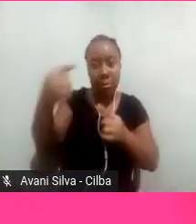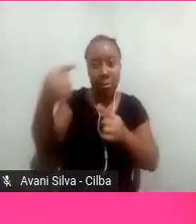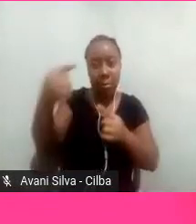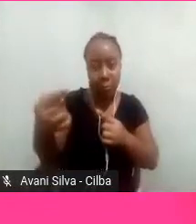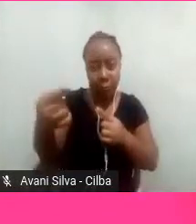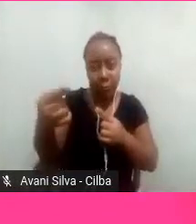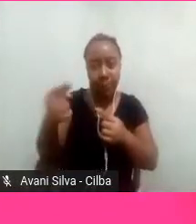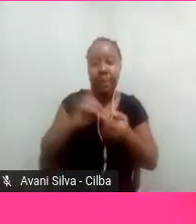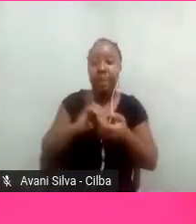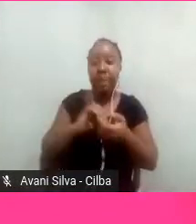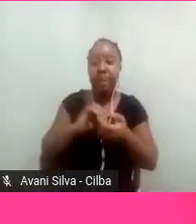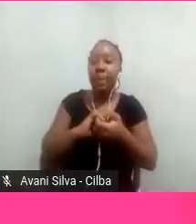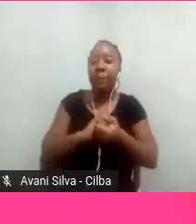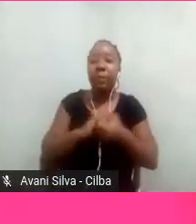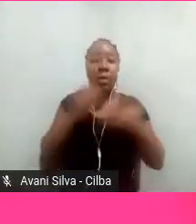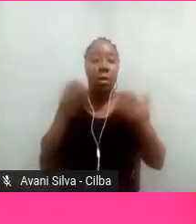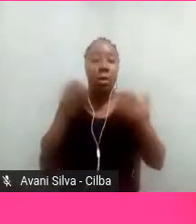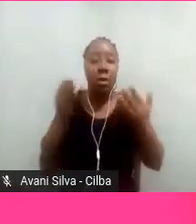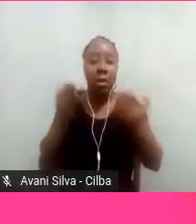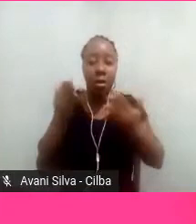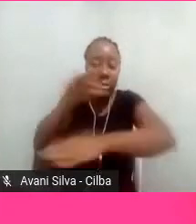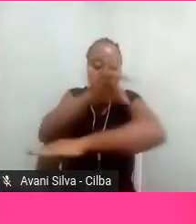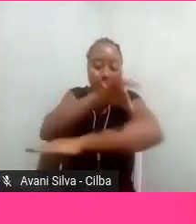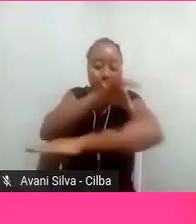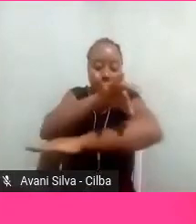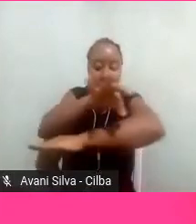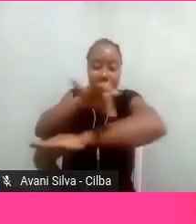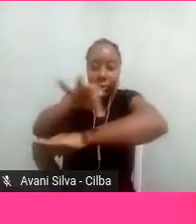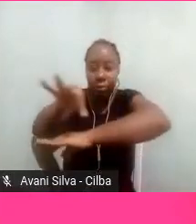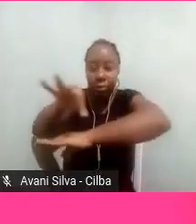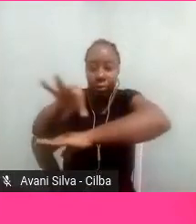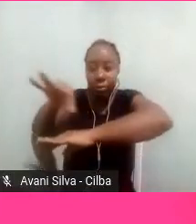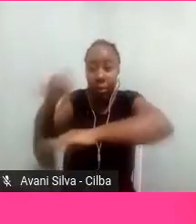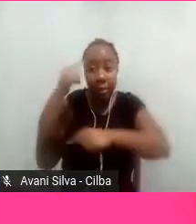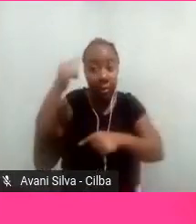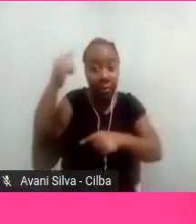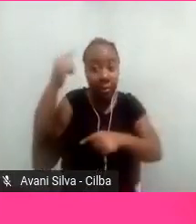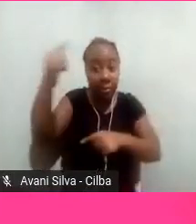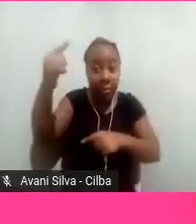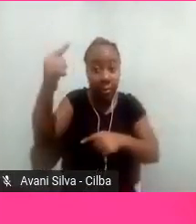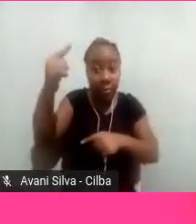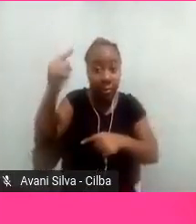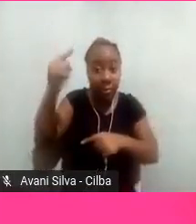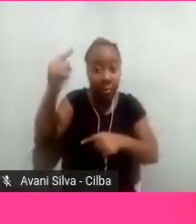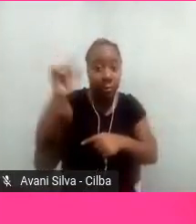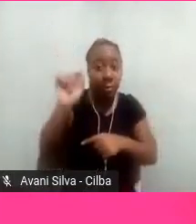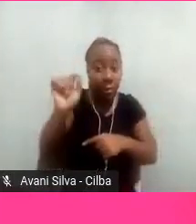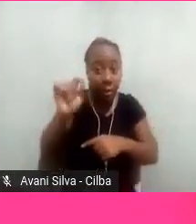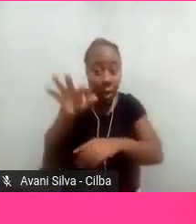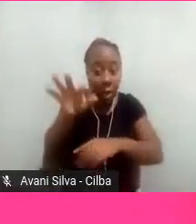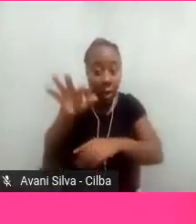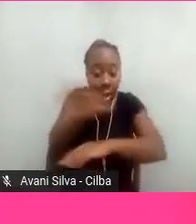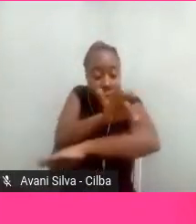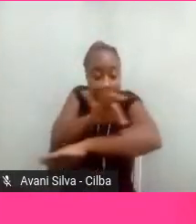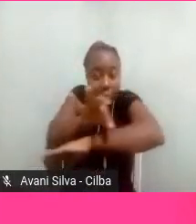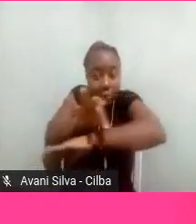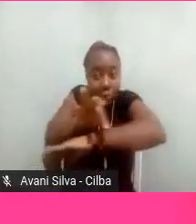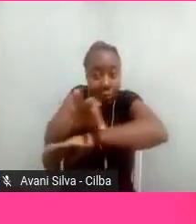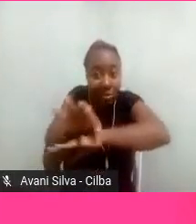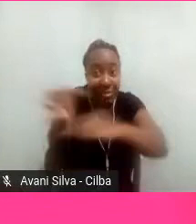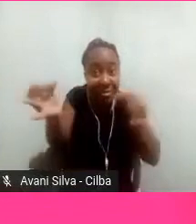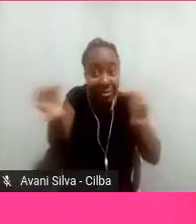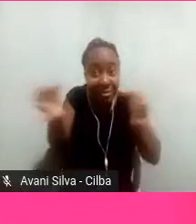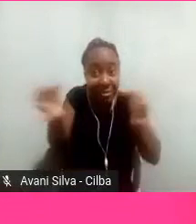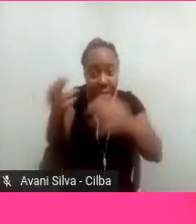estou aqui fazendo o risco. Lembrando que quanto mais correto você fizer o corte,